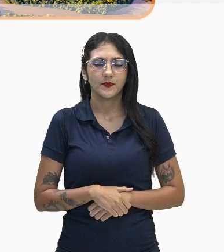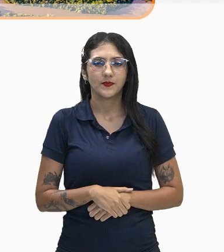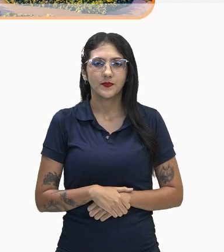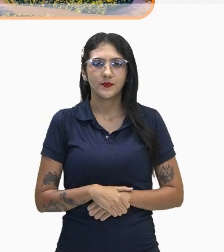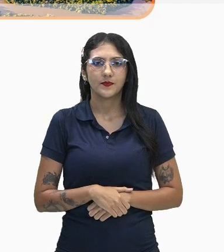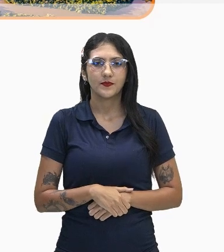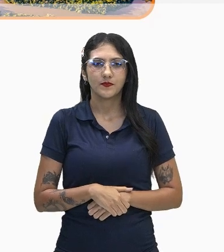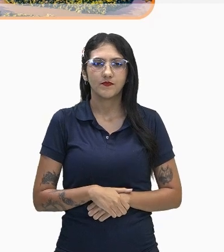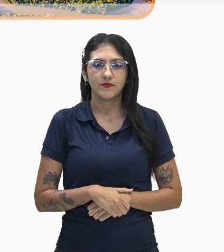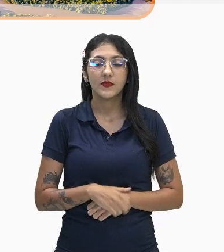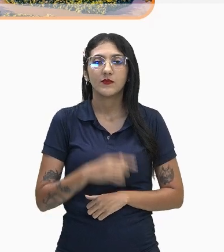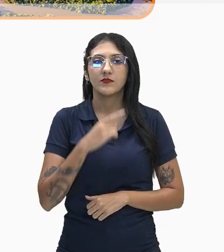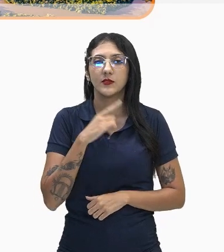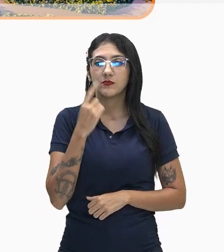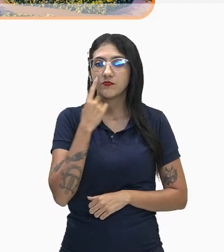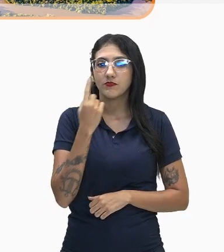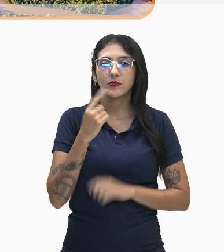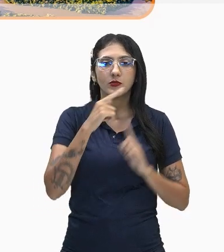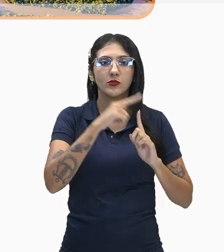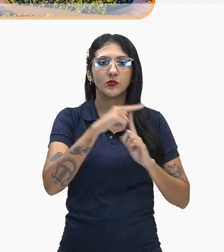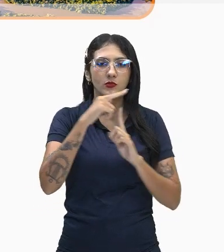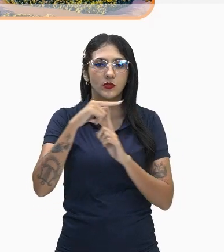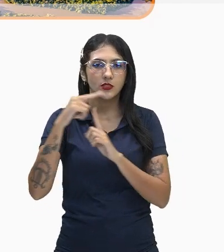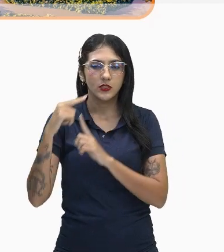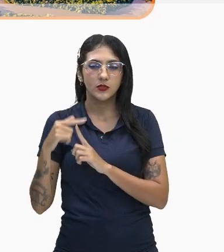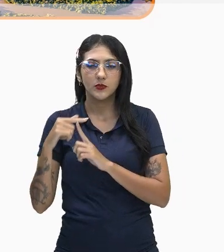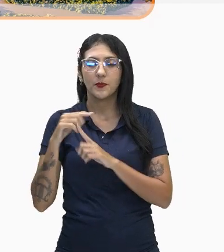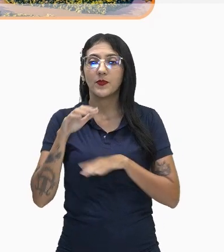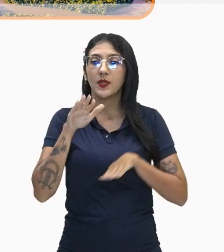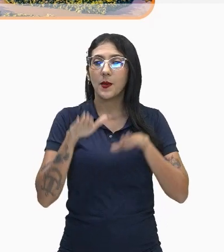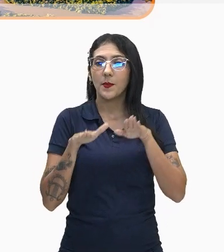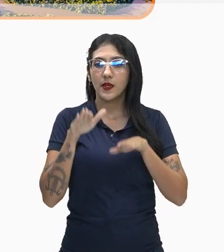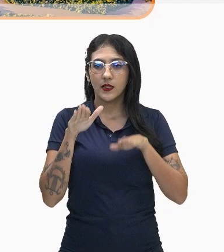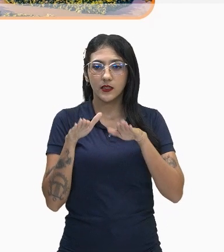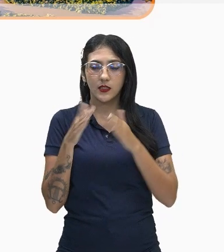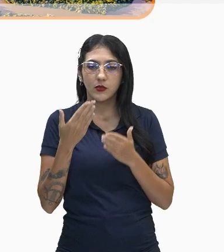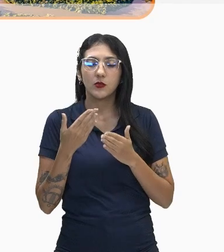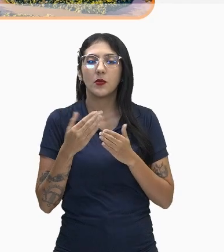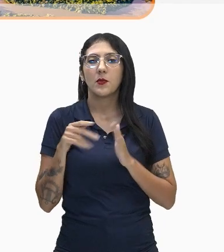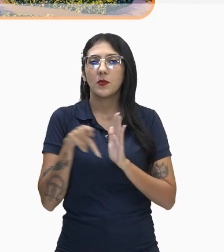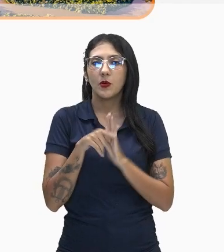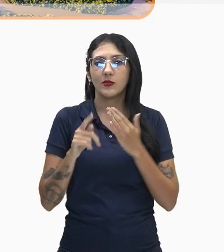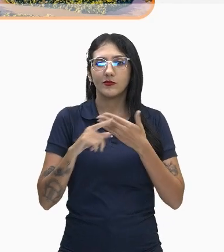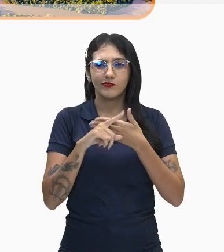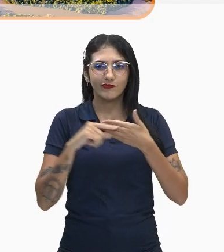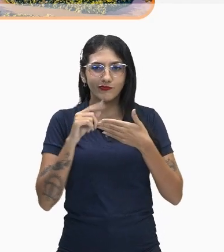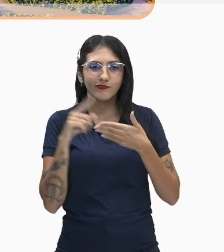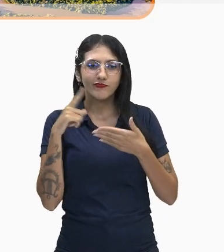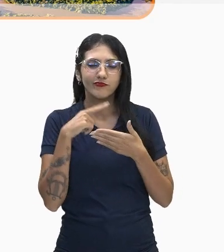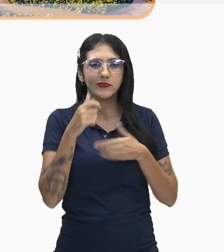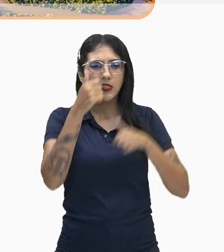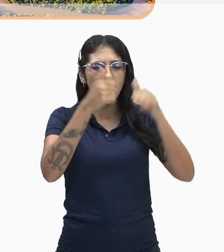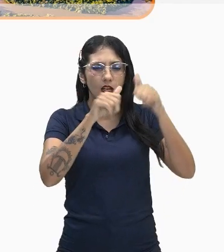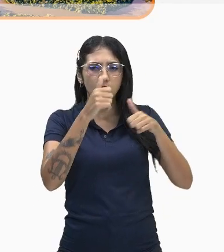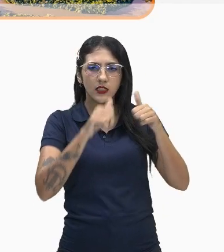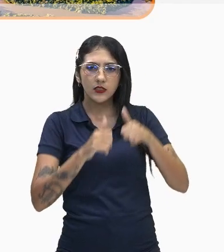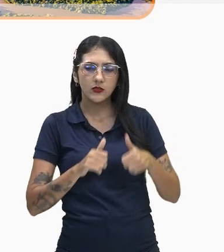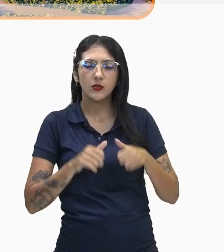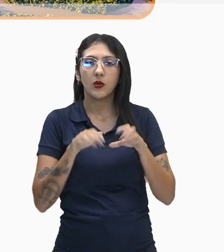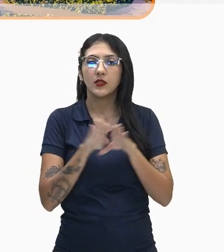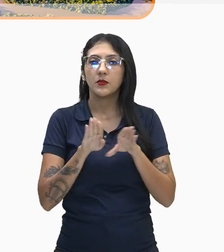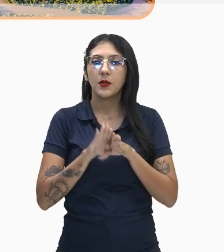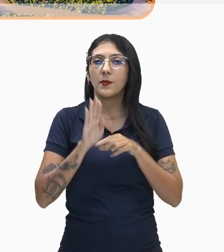a classificação do relevo amazônico de acordo com o geógrafo Jurandir Ross, que fez essa classificação